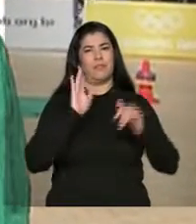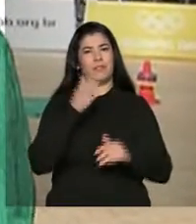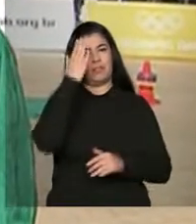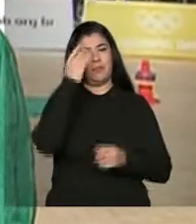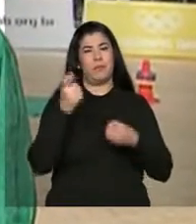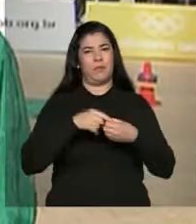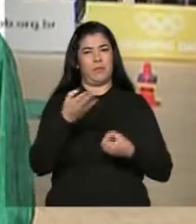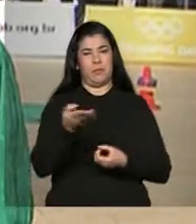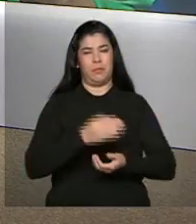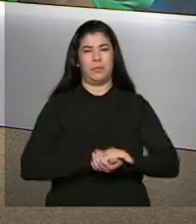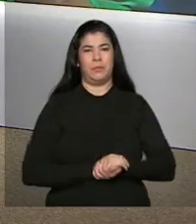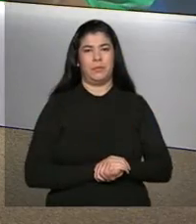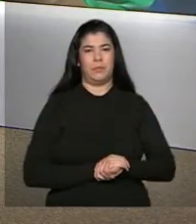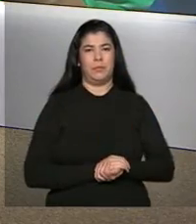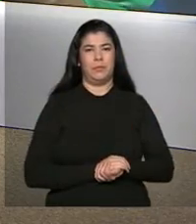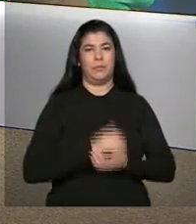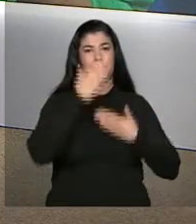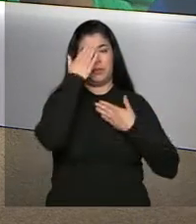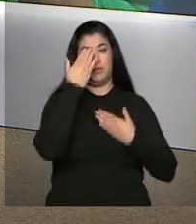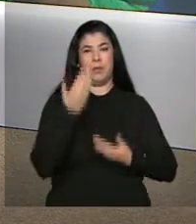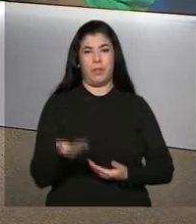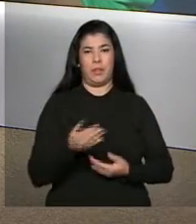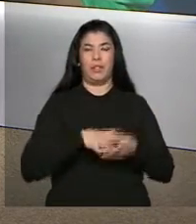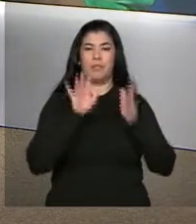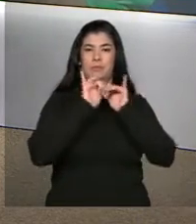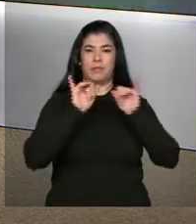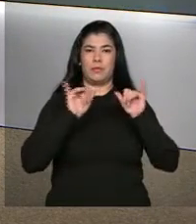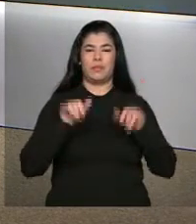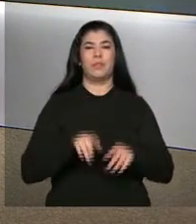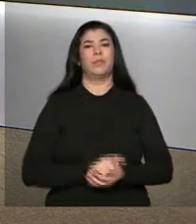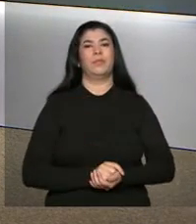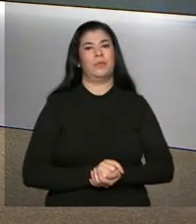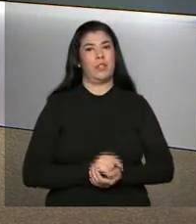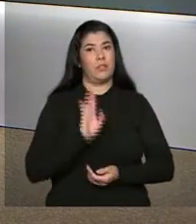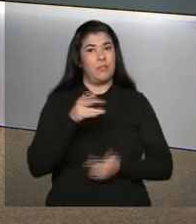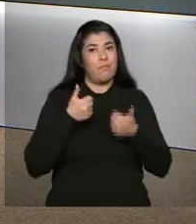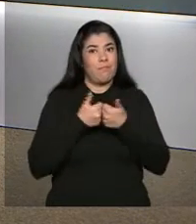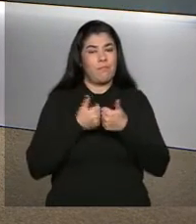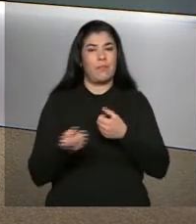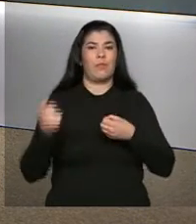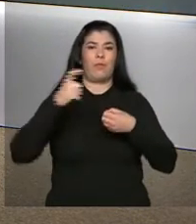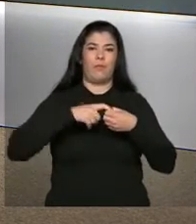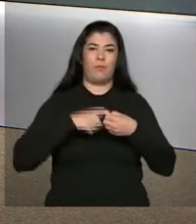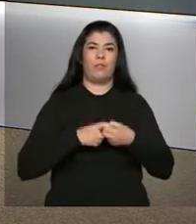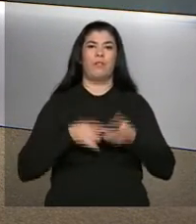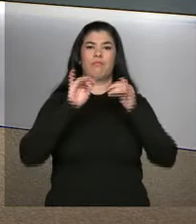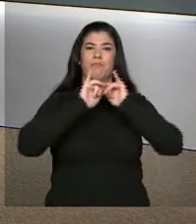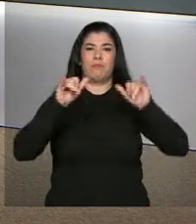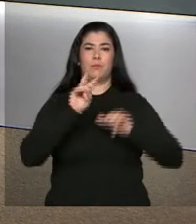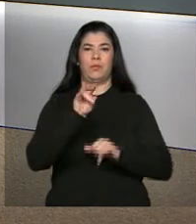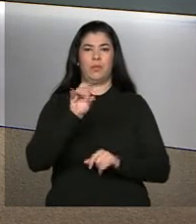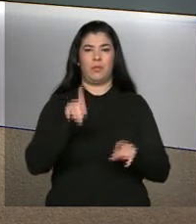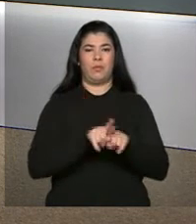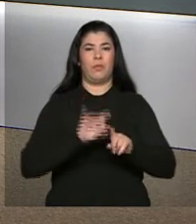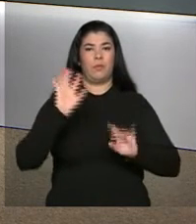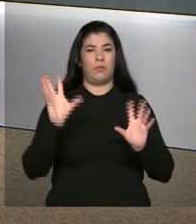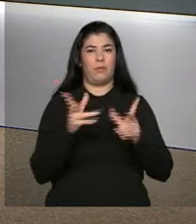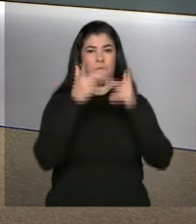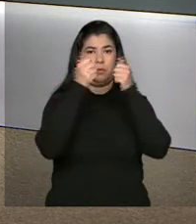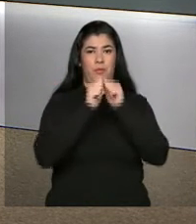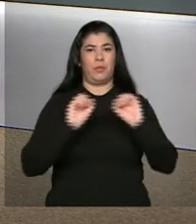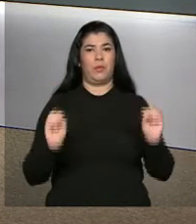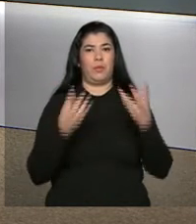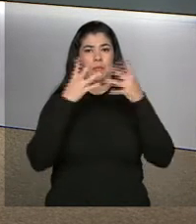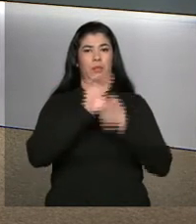daniele obrigada carolina pelas informações e daqui a pouco nós voltamos com a transmissão ao vivo da cerimônia de comemoração